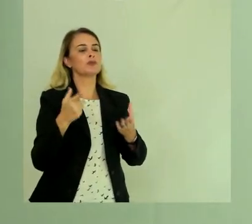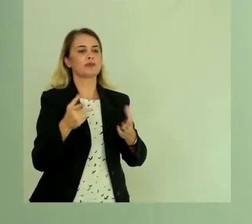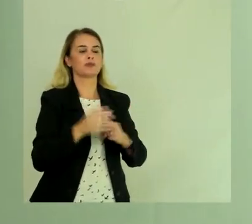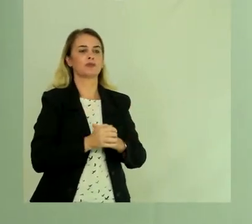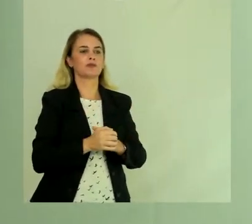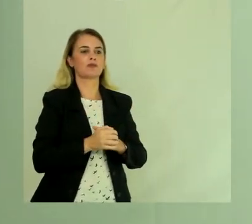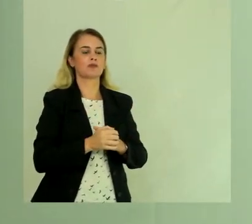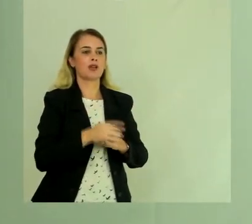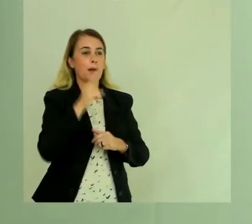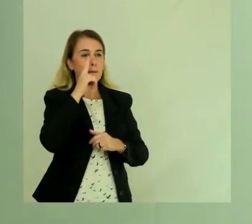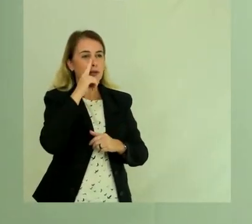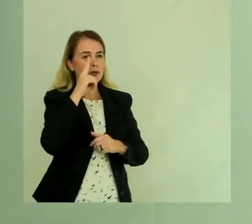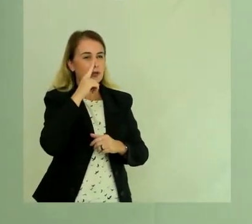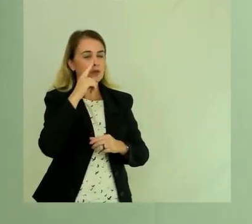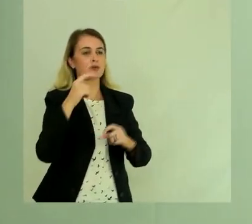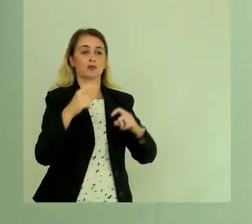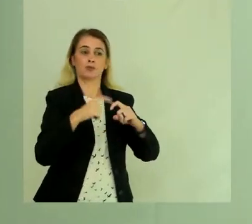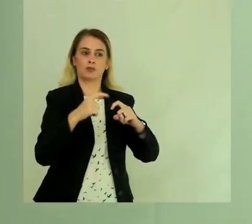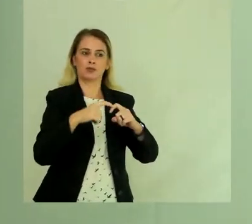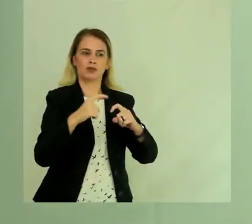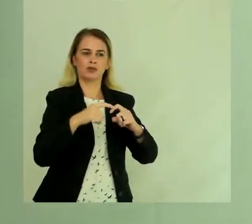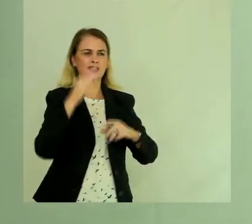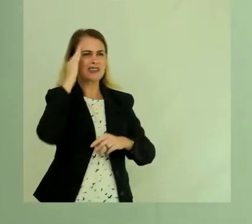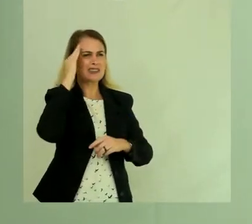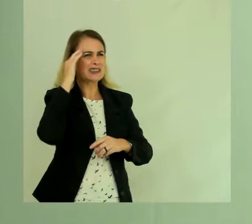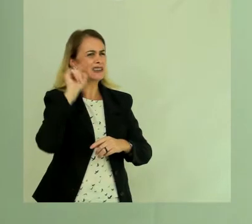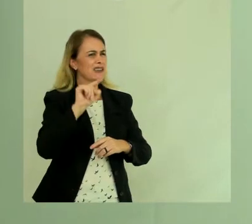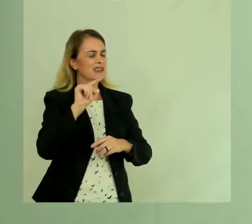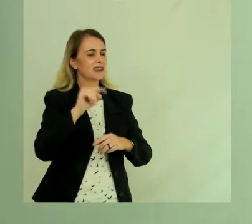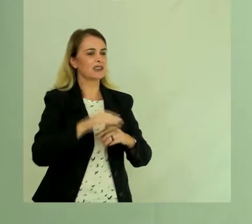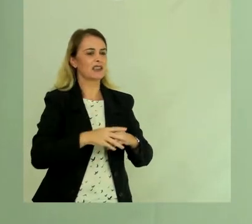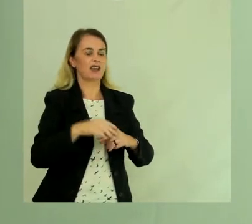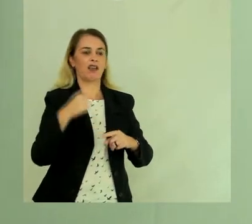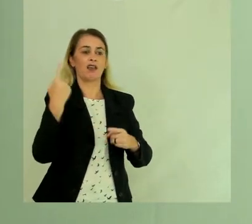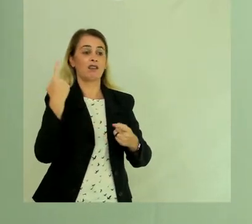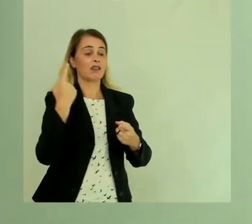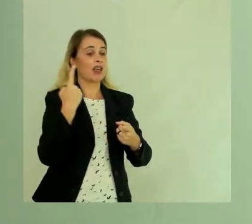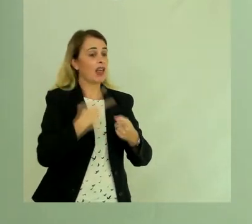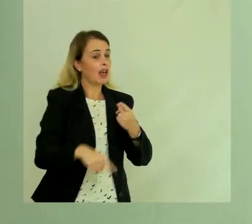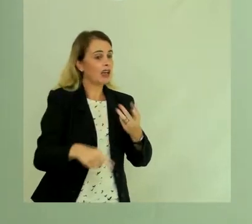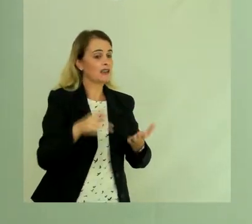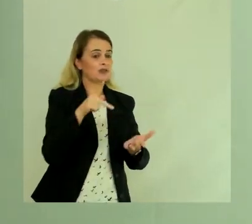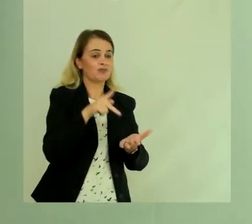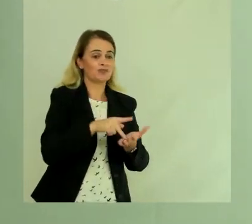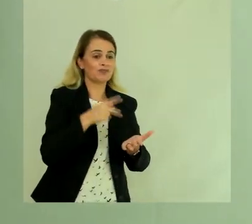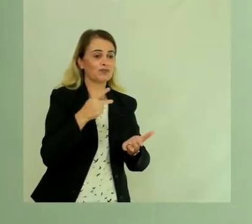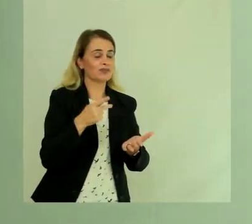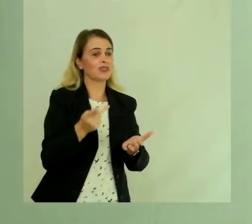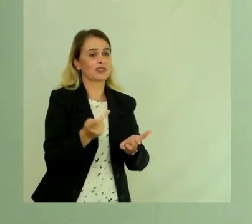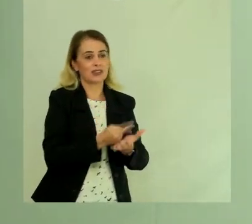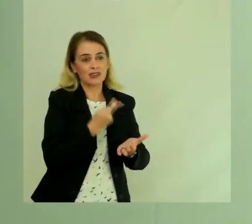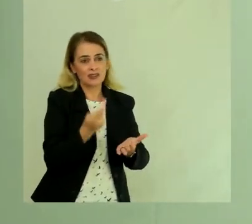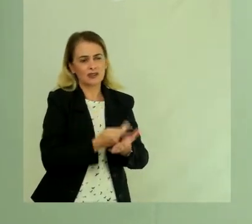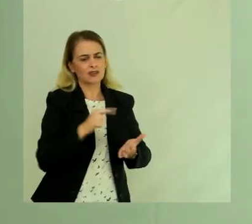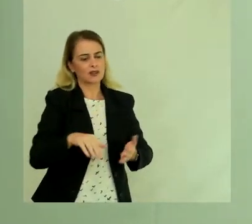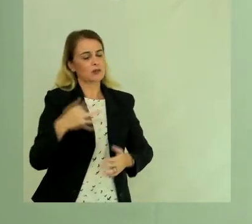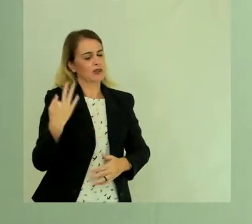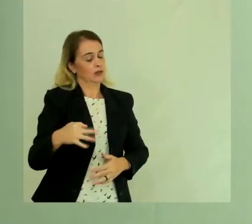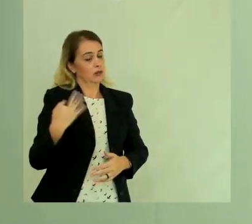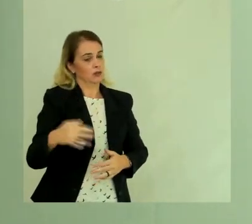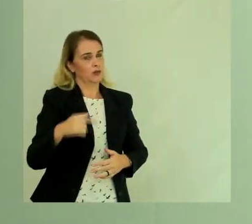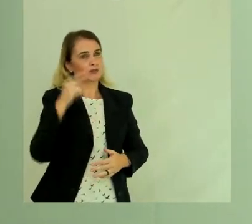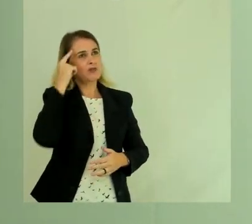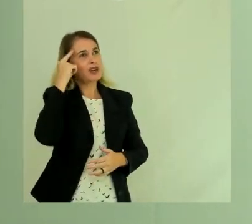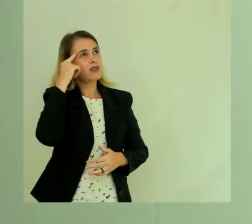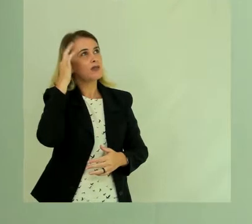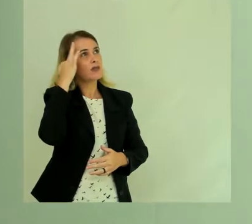do médico entender a situação daquele paciente naquele momento, uma dor que pode ser uma outra coisa,